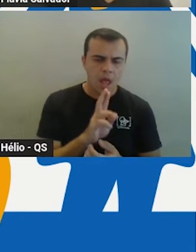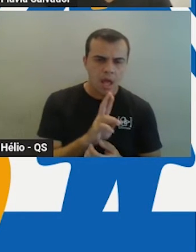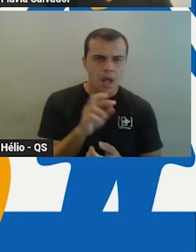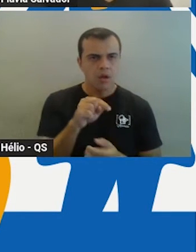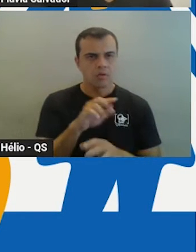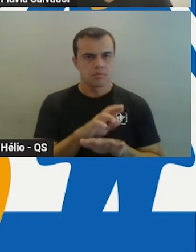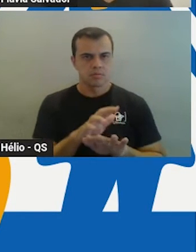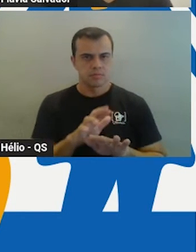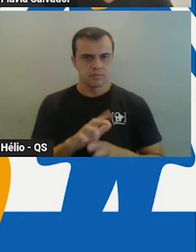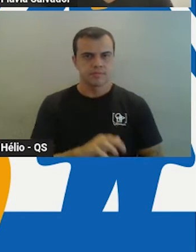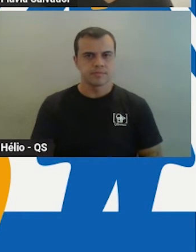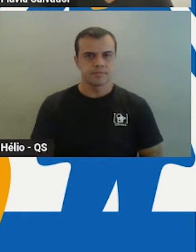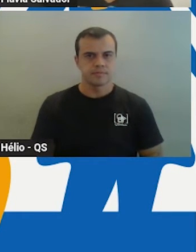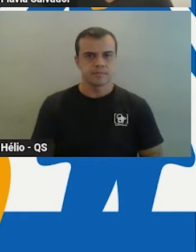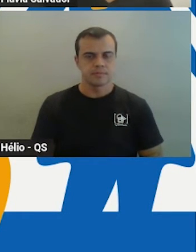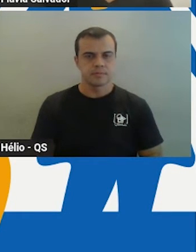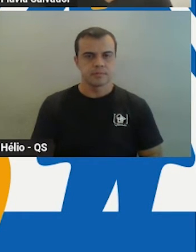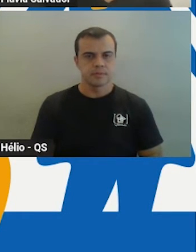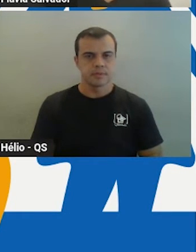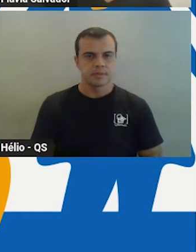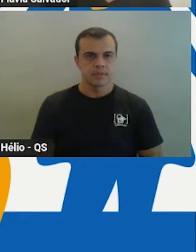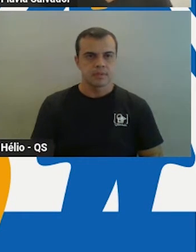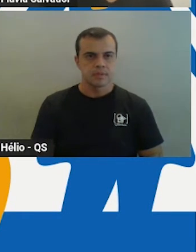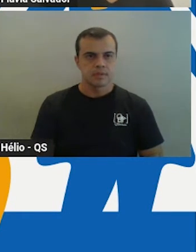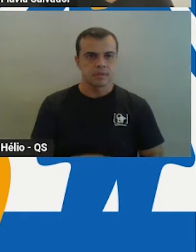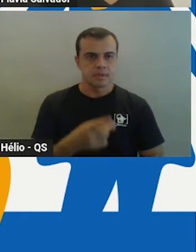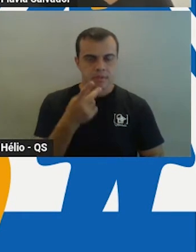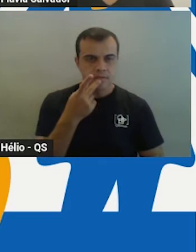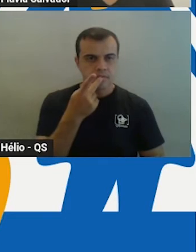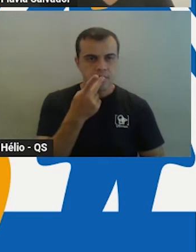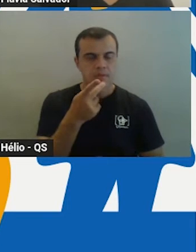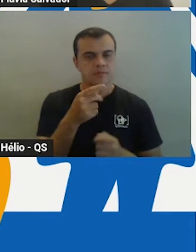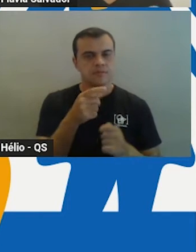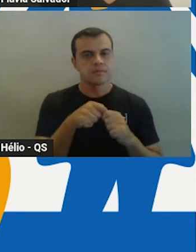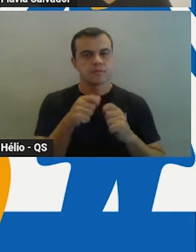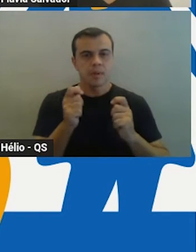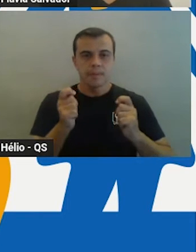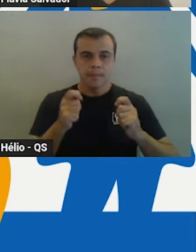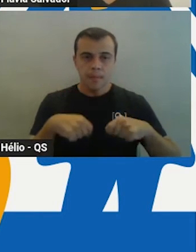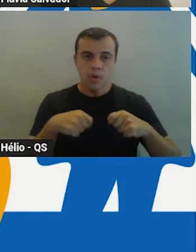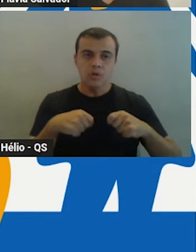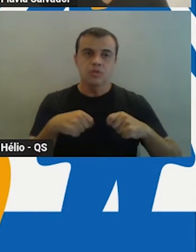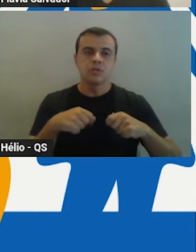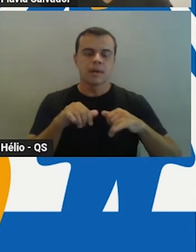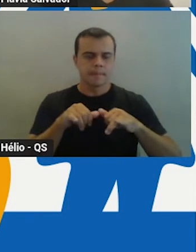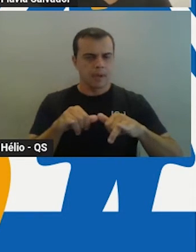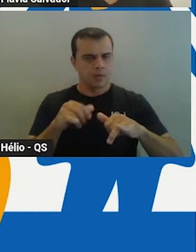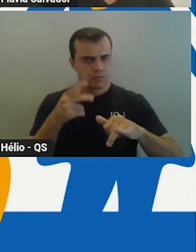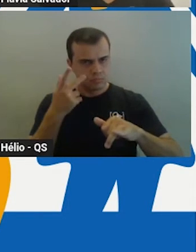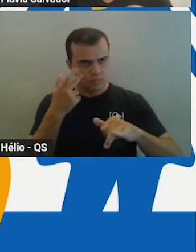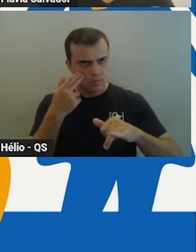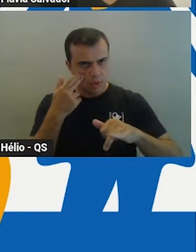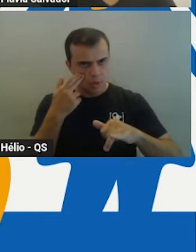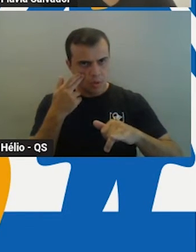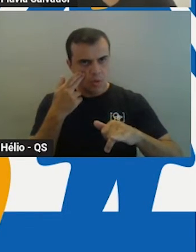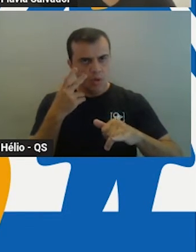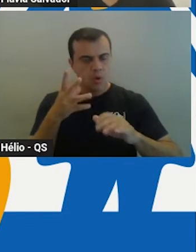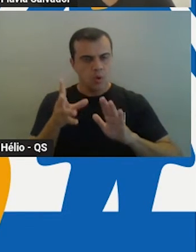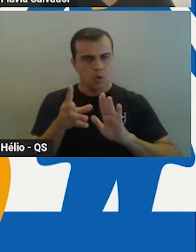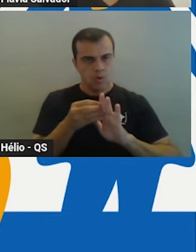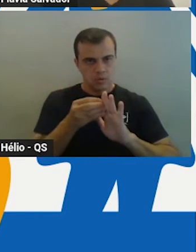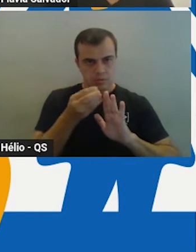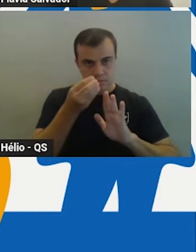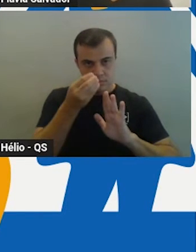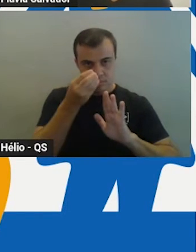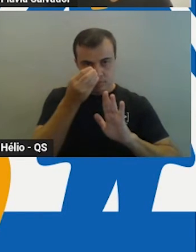cédulas. E quando ele faz esse mercadinho, ele também pode fazer o mercadinho para trazer esse conteúdo, fixar